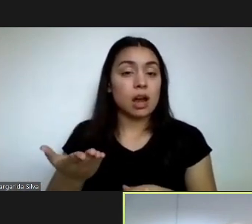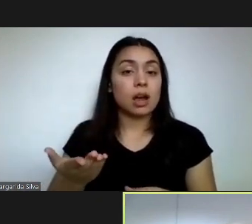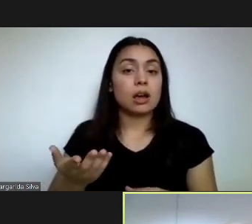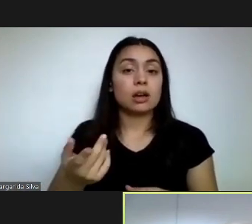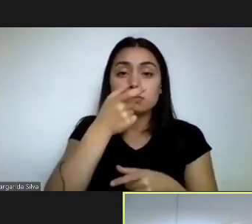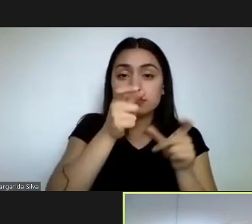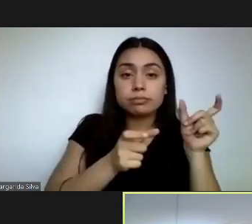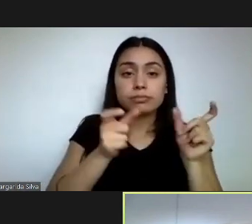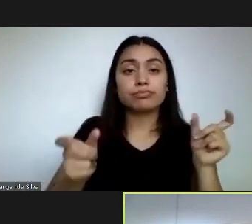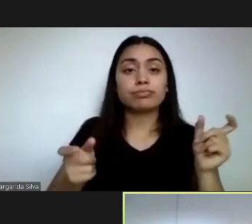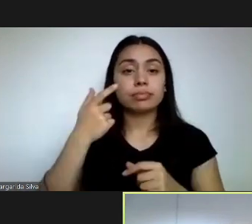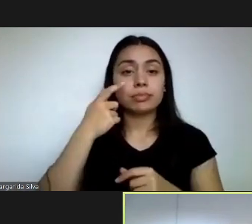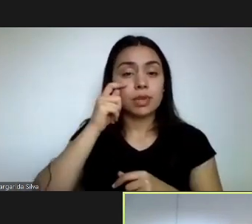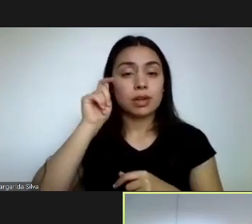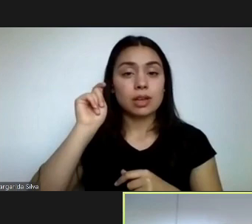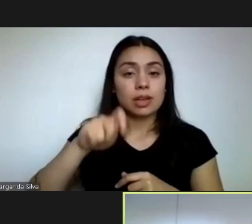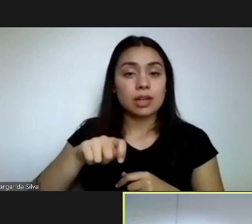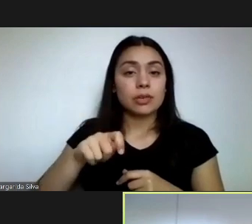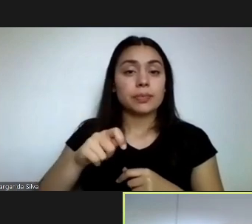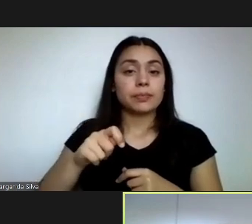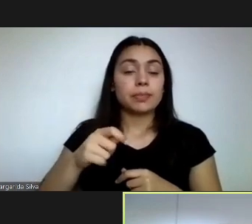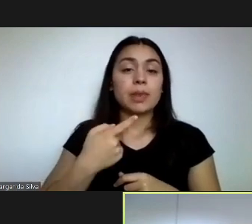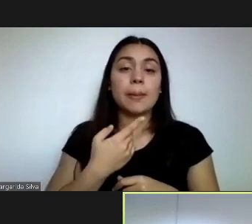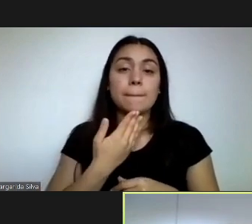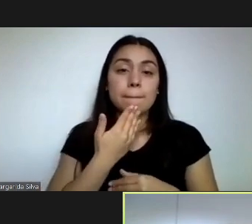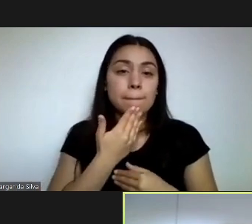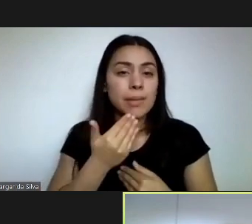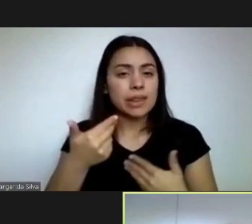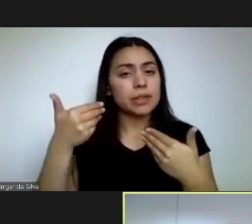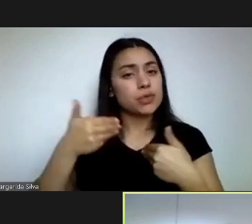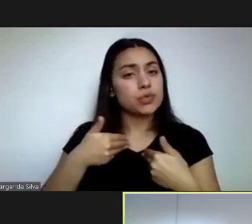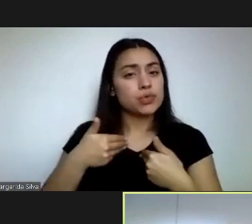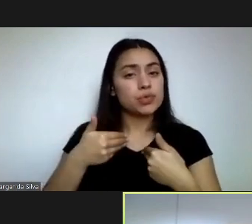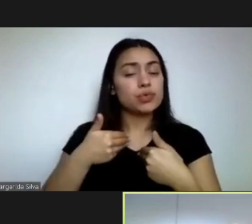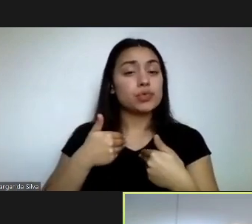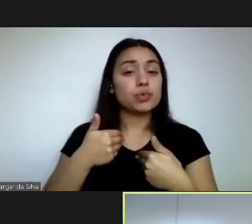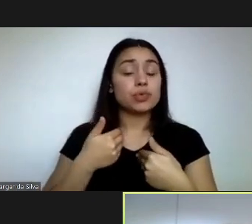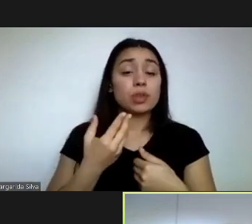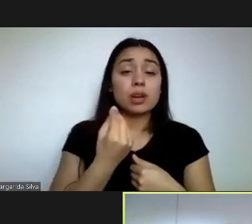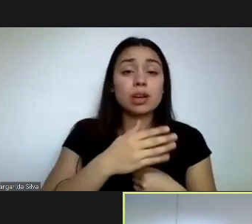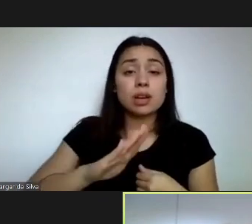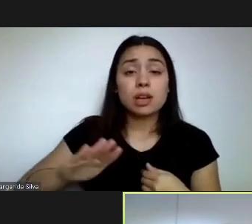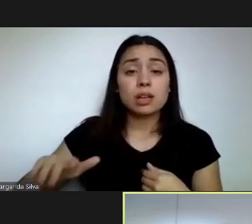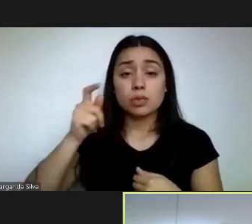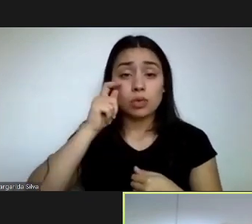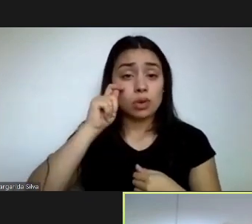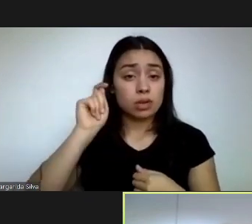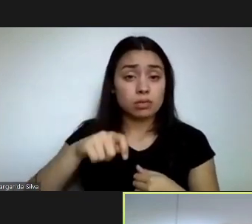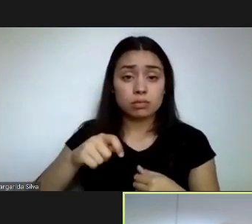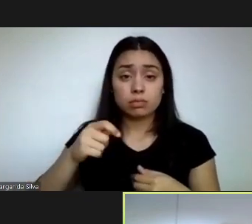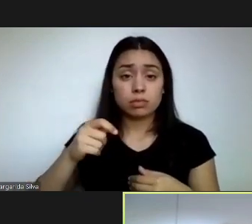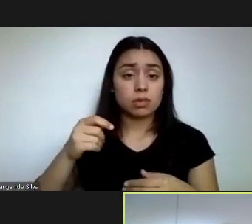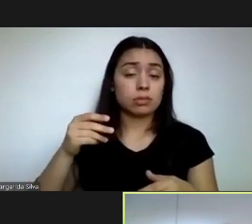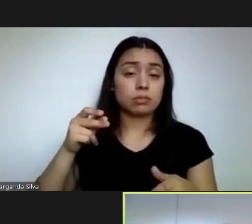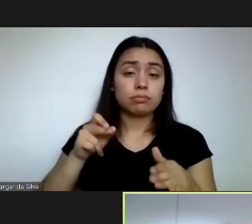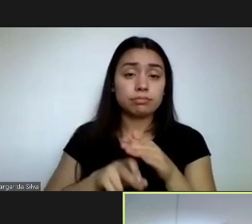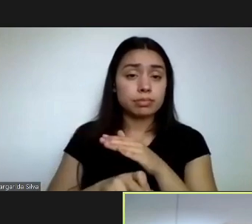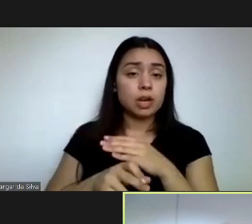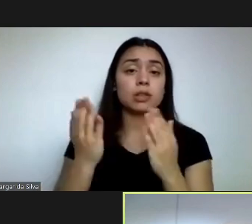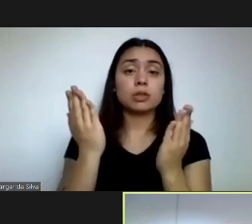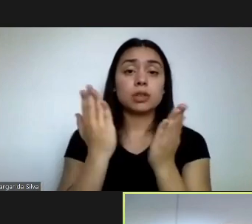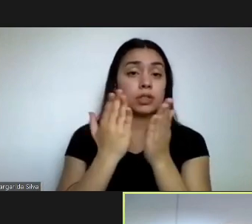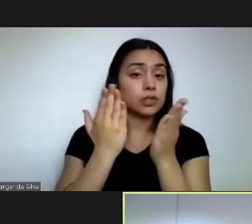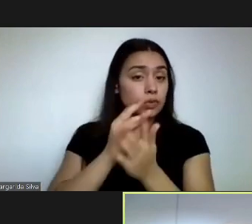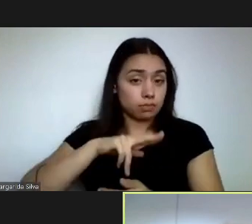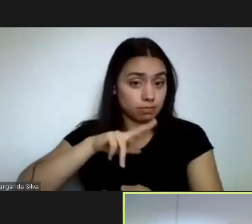pedir proteção internacional, e elas estão a entrar todos os dias nas escolas. Temos milhares de crianças que estão a chegar a